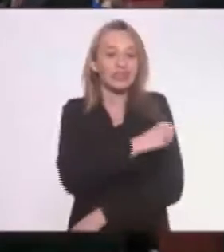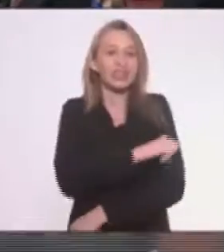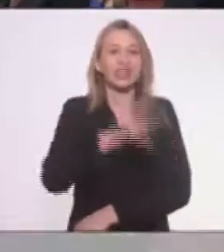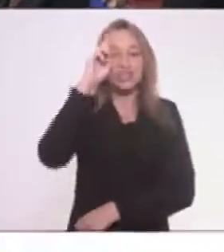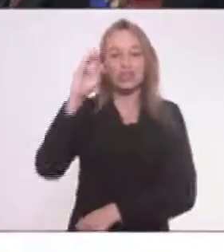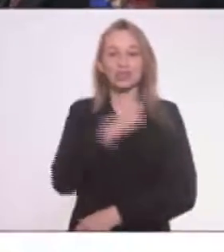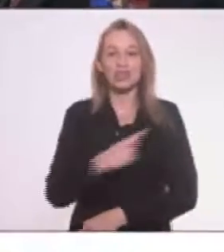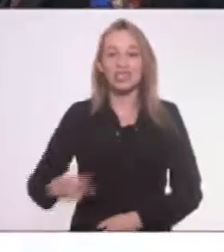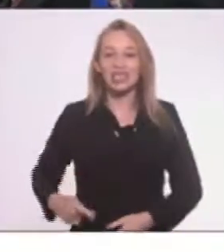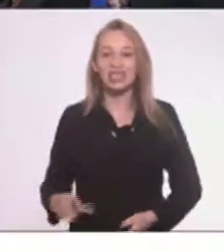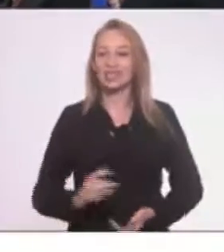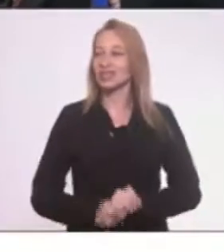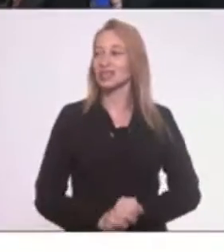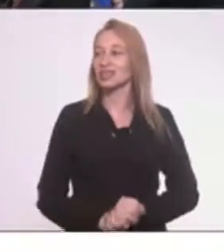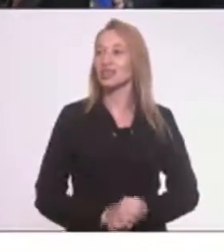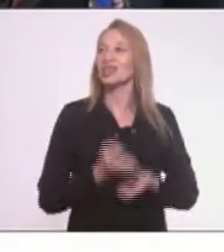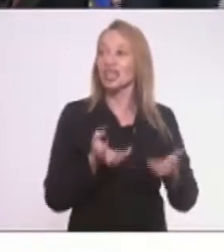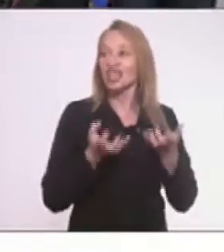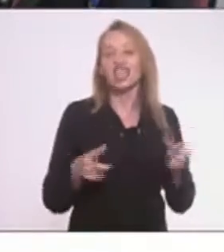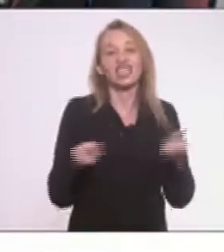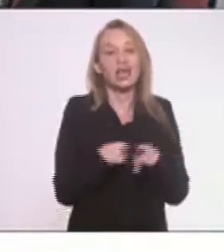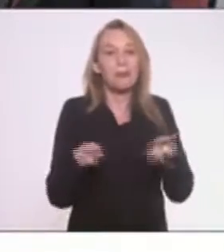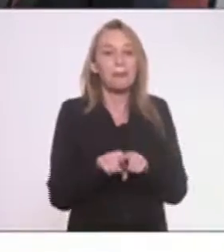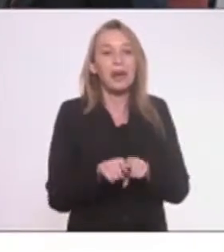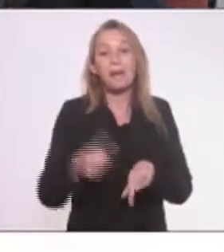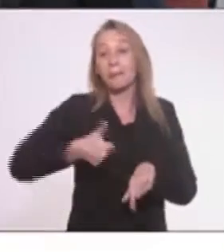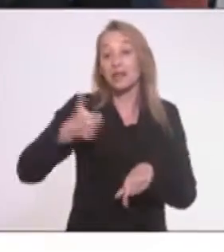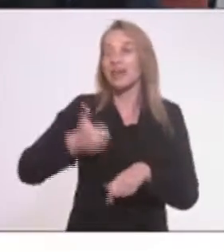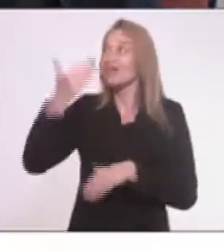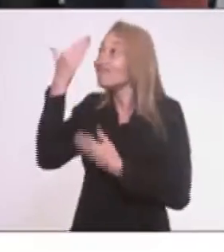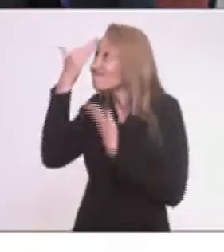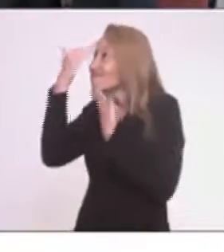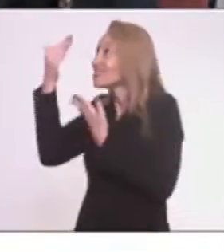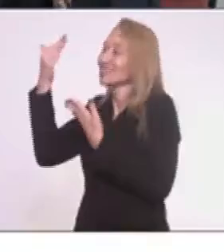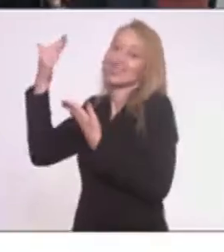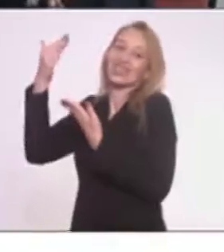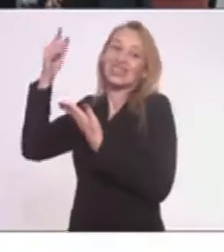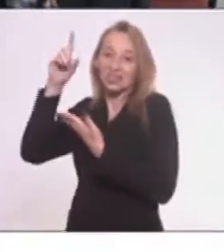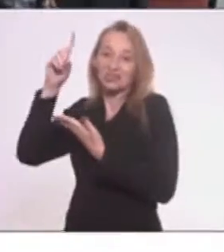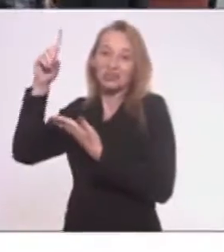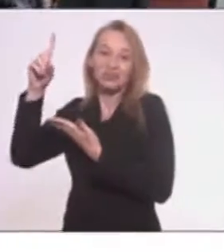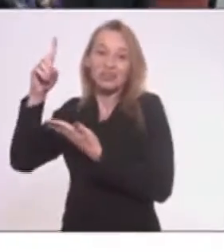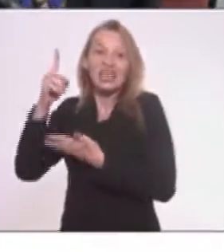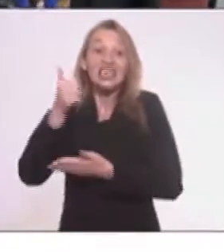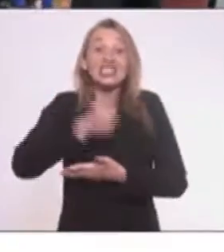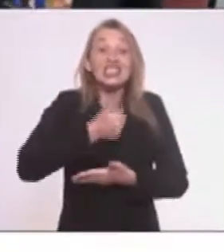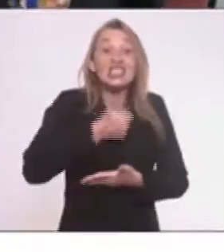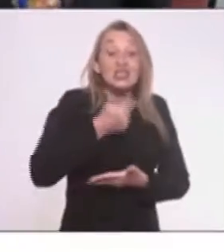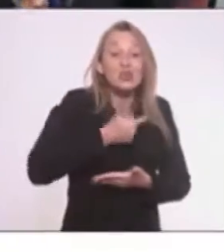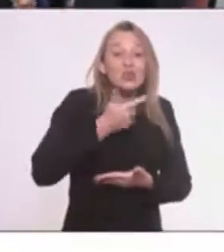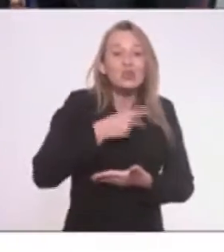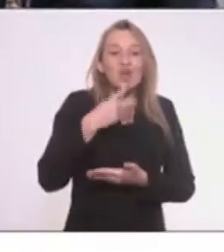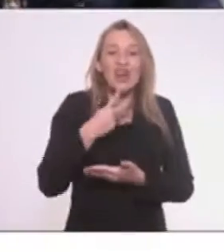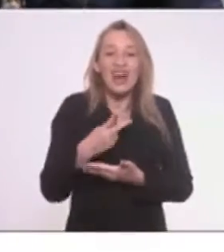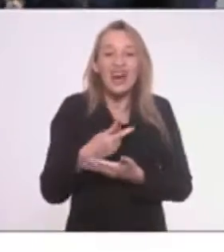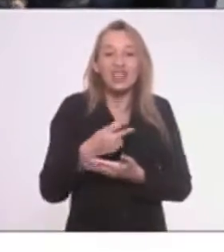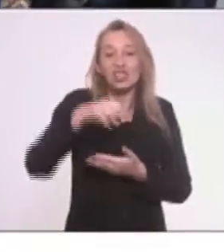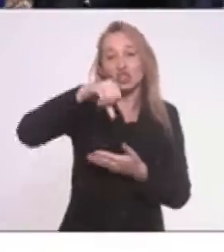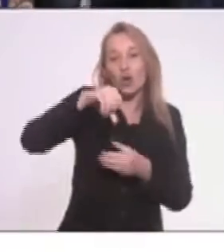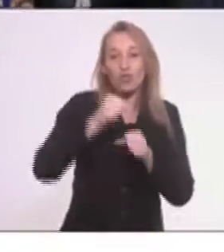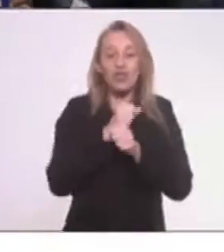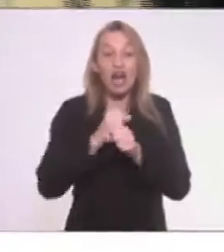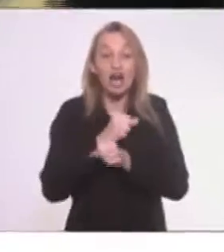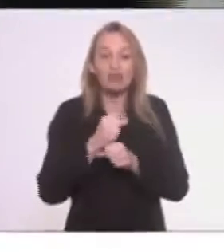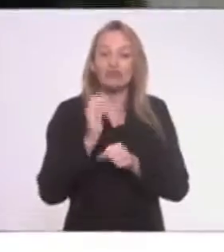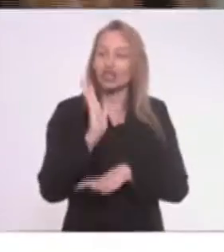senhor presidente. Eu queria também, primeiro, agradecer a Deus. Segundo, dizer que são